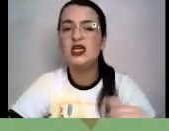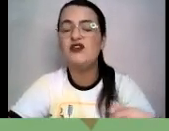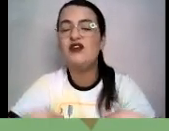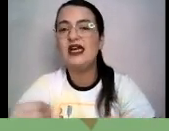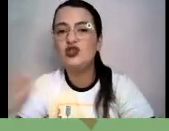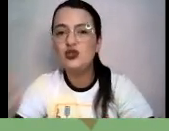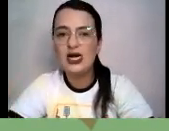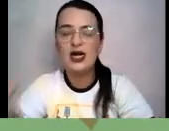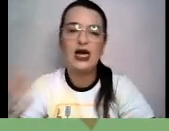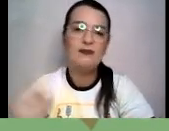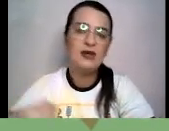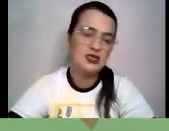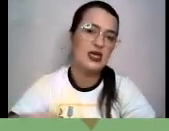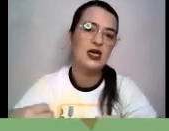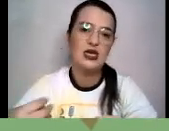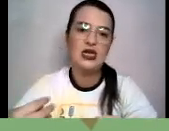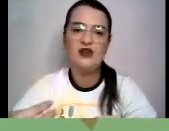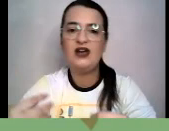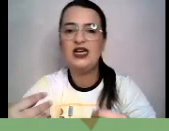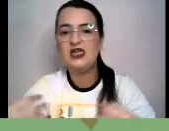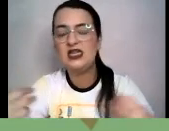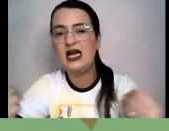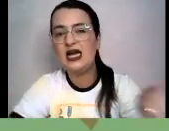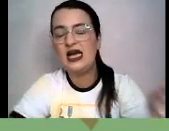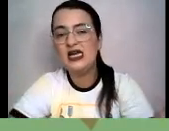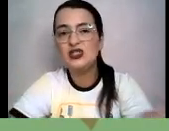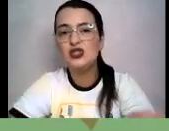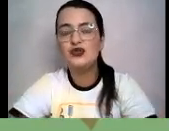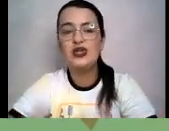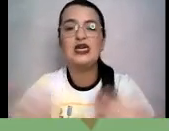azuis, que vai ajudar a manter, né, vai tentar